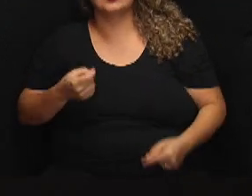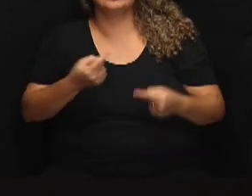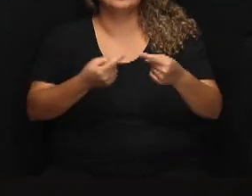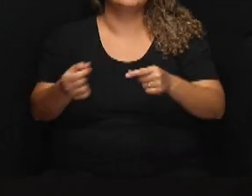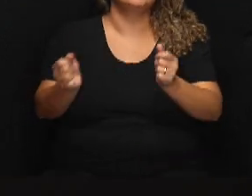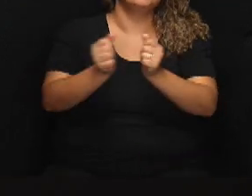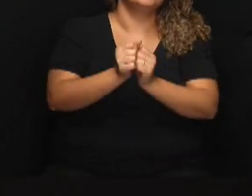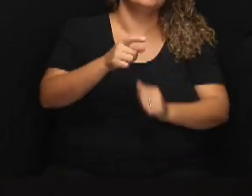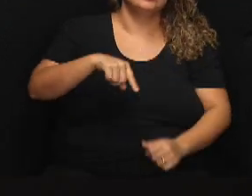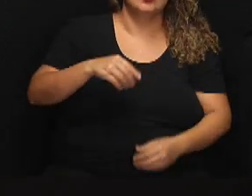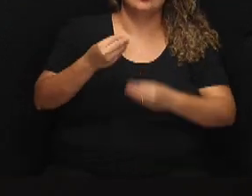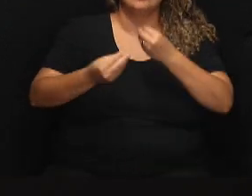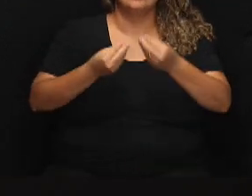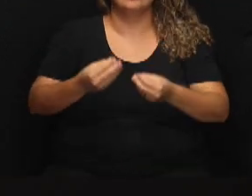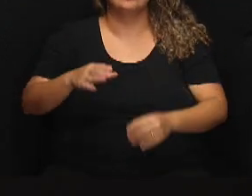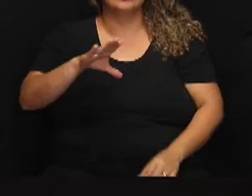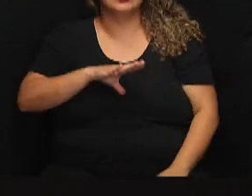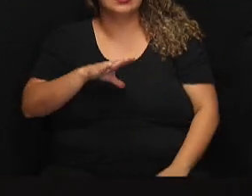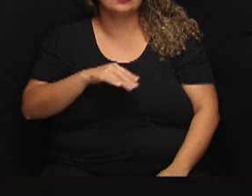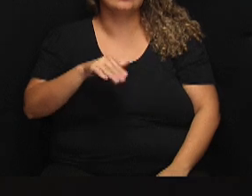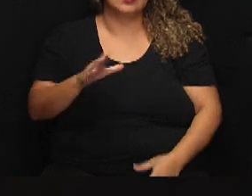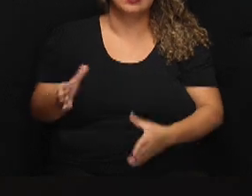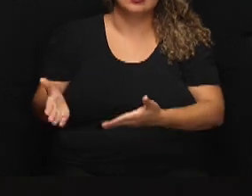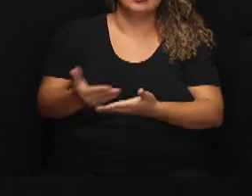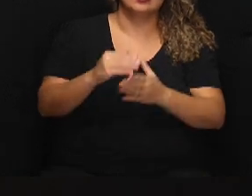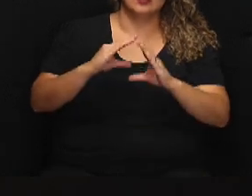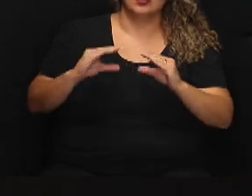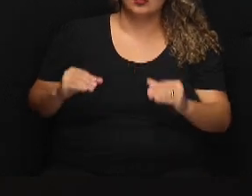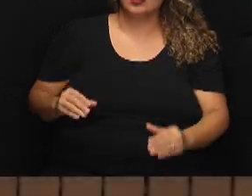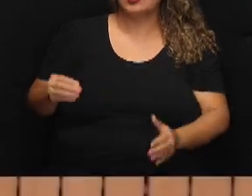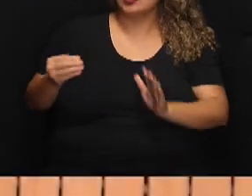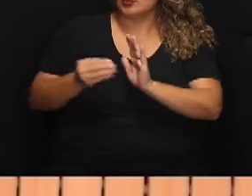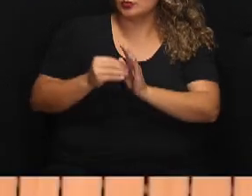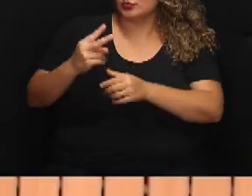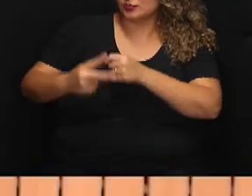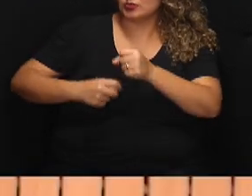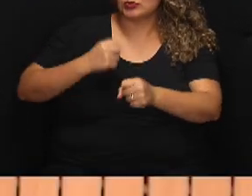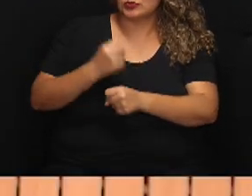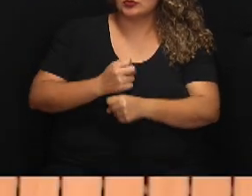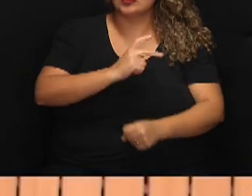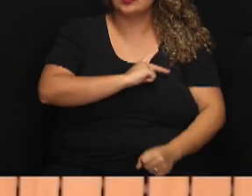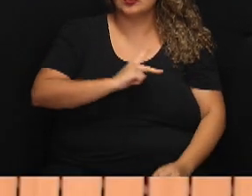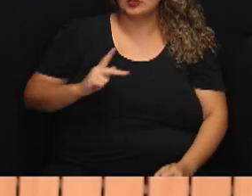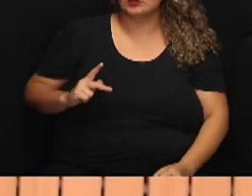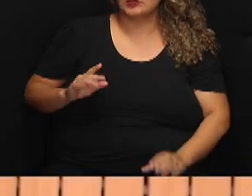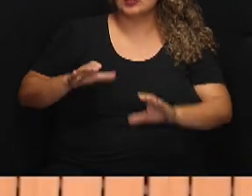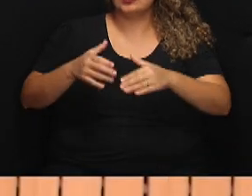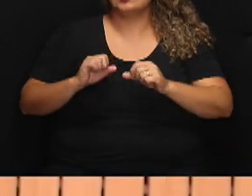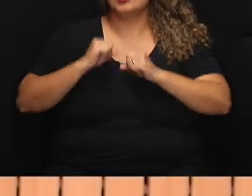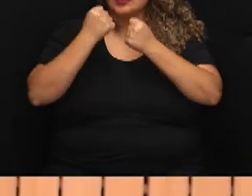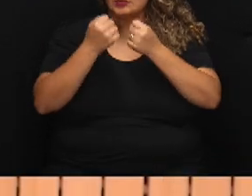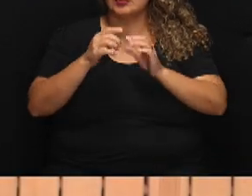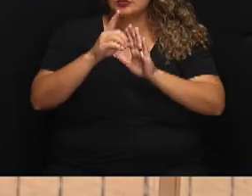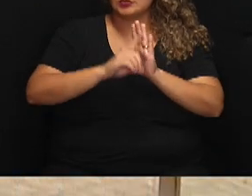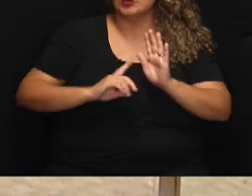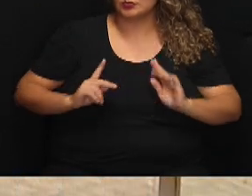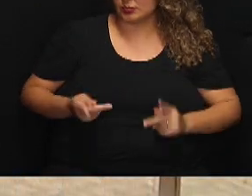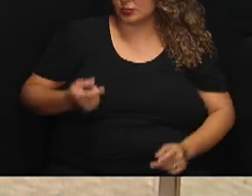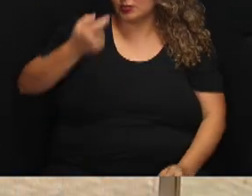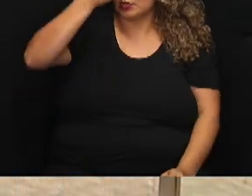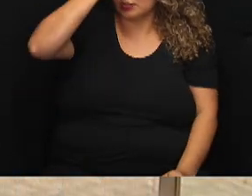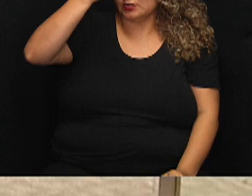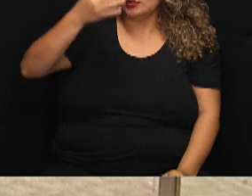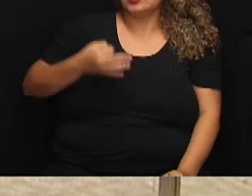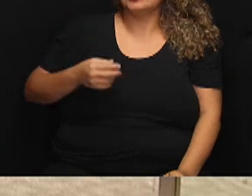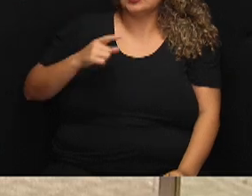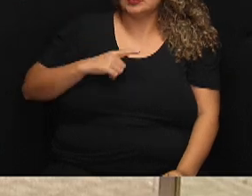eles como que a gente pode ter uma cidade mais acolhedora. E no último biênio você foi a presidente da Comissão de Defesa dos Direitos Humanos e Cidadania, né, que contou